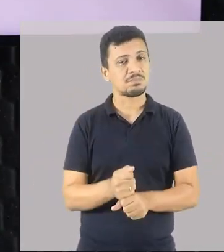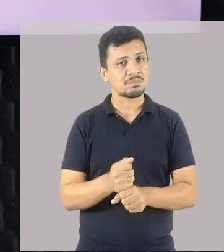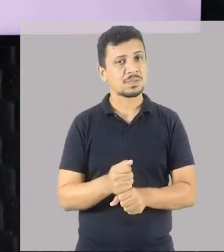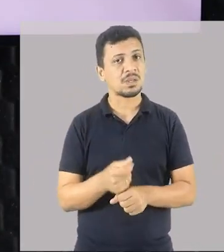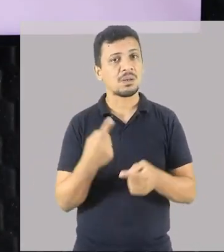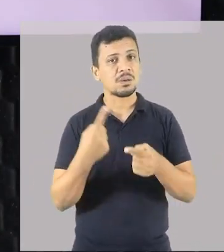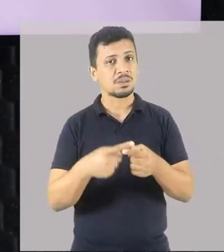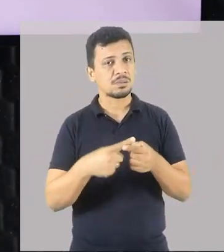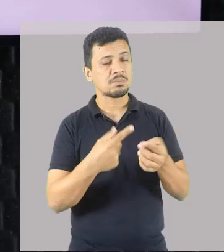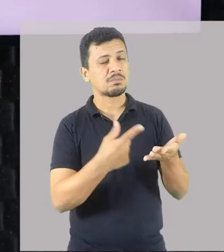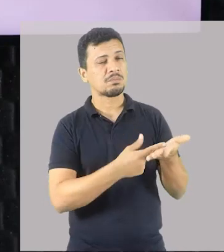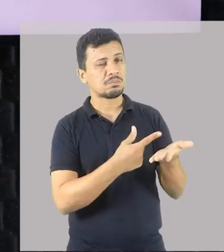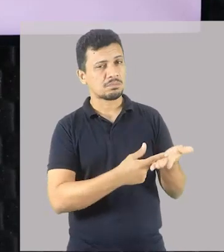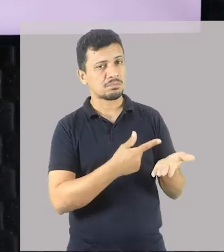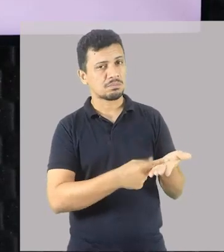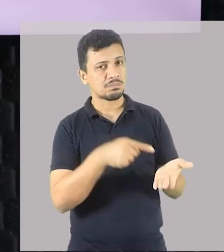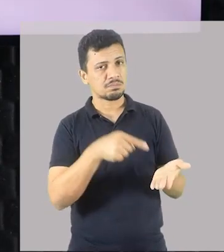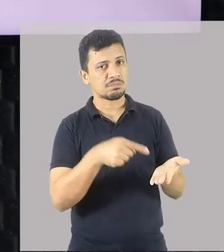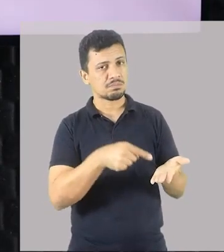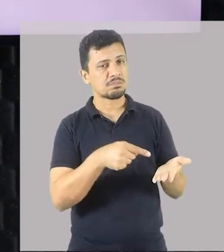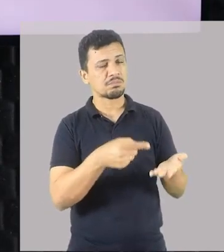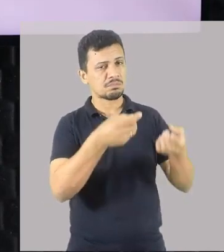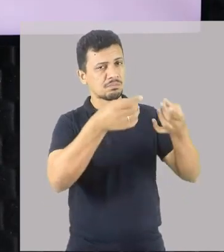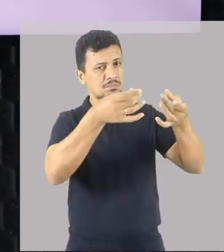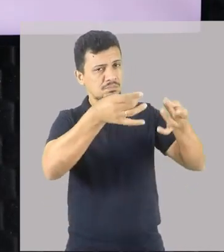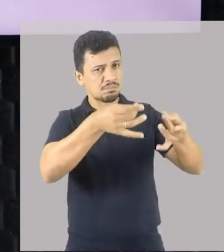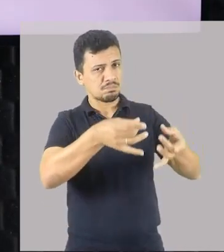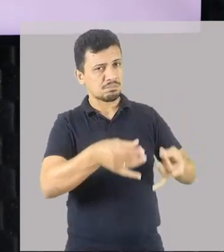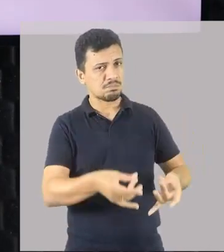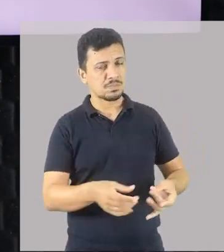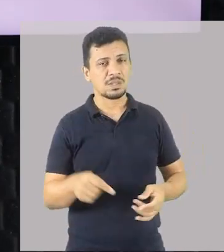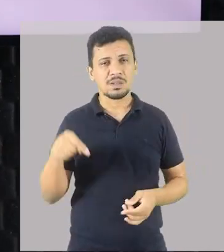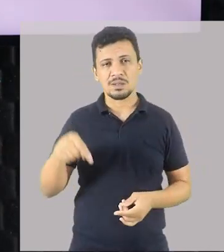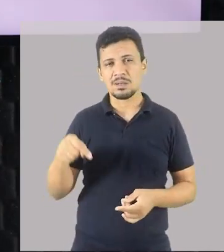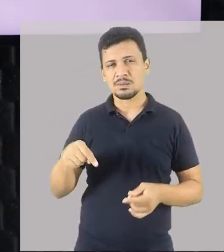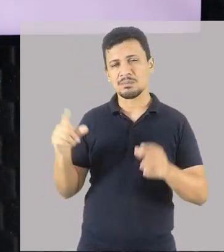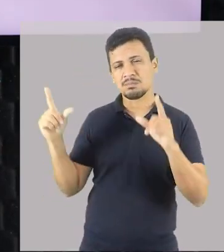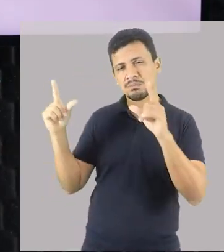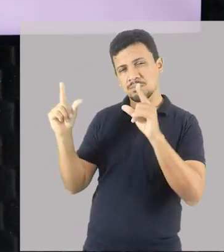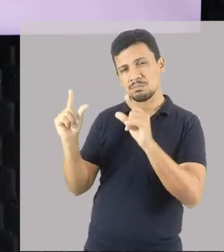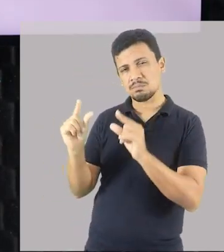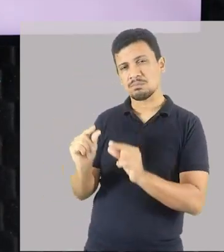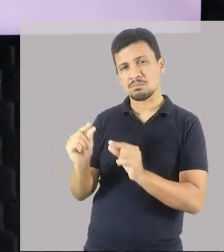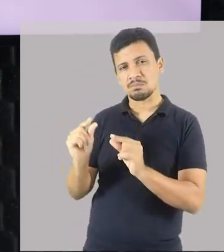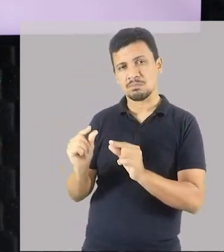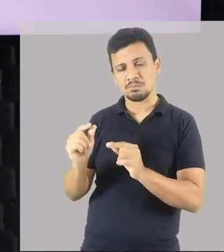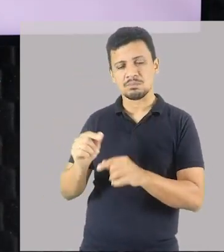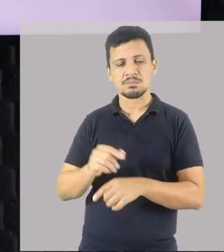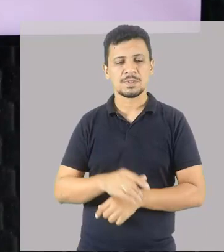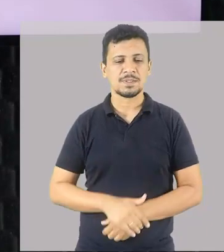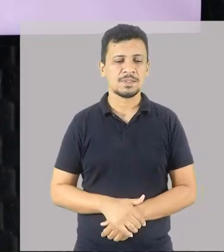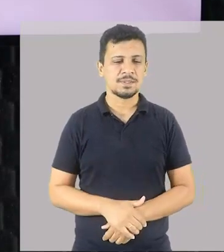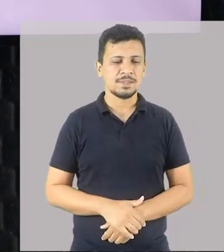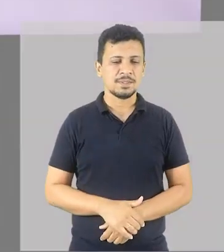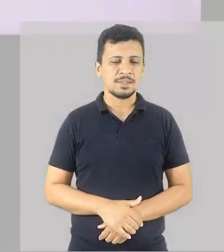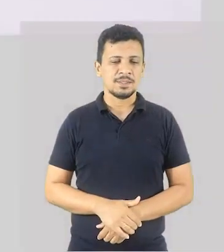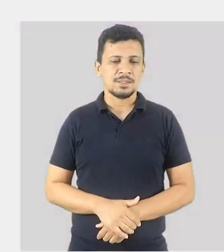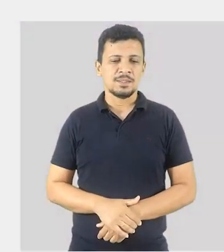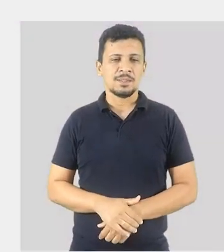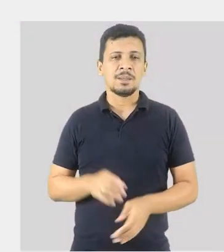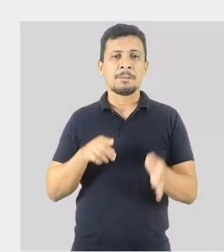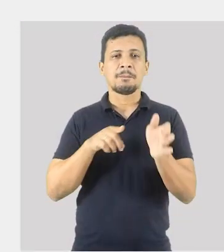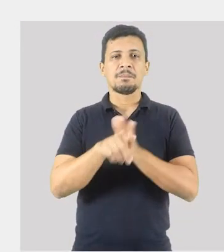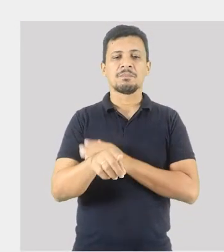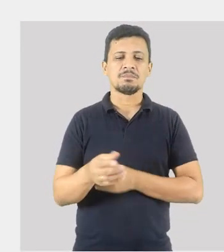apostila isso está mais ampliado, né? Aqui eu estou fazendo uma síntese, mas na apostila está mais detalhado. E o que ele pede